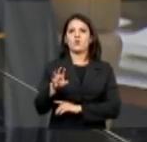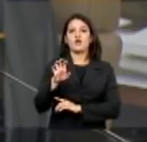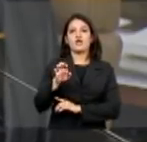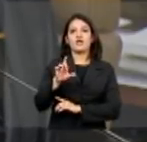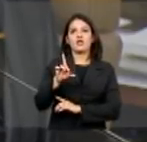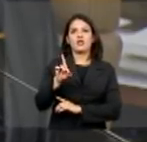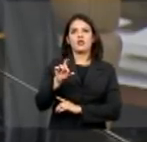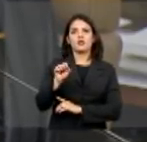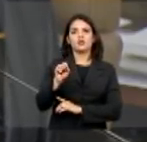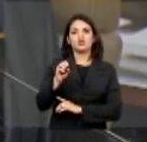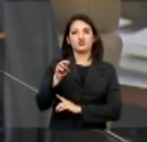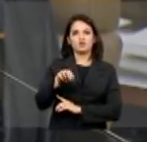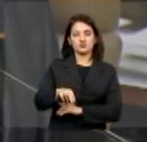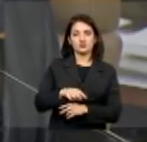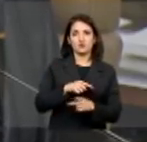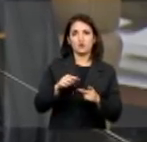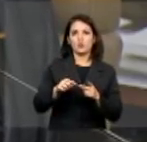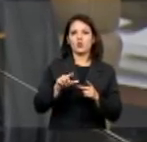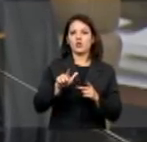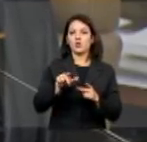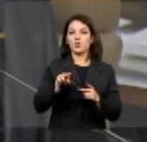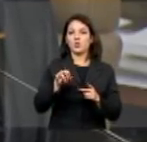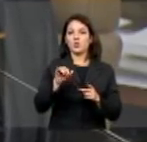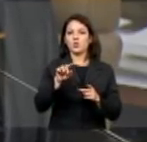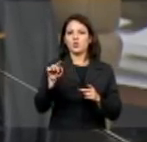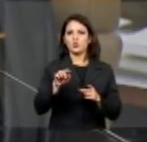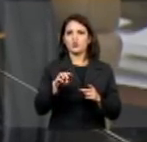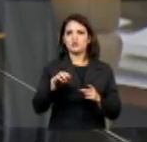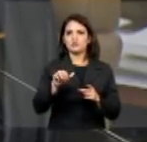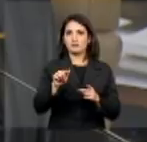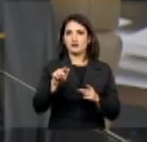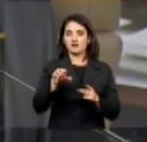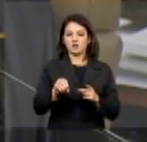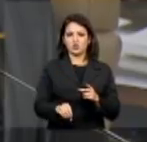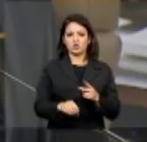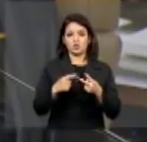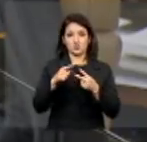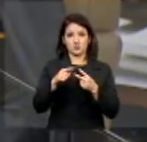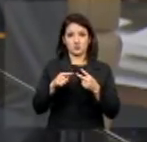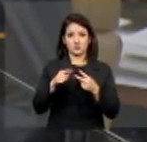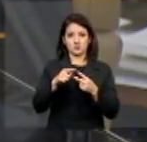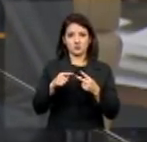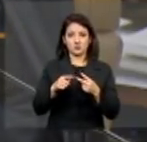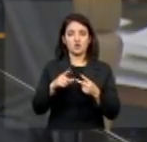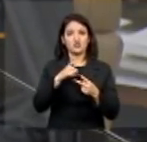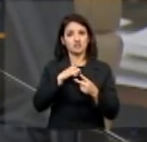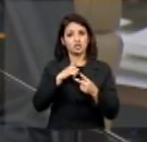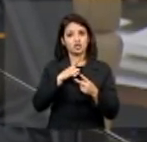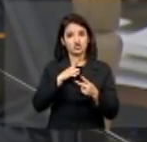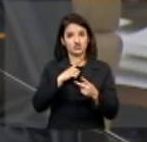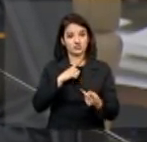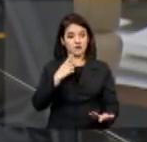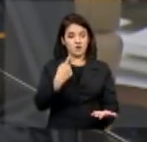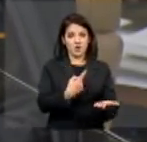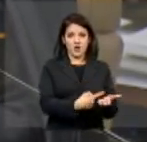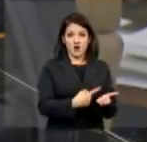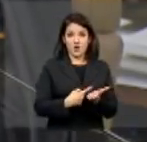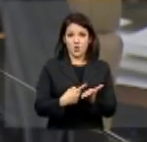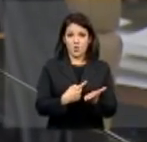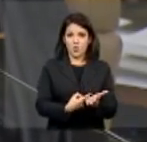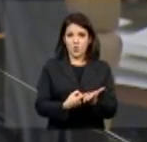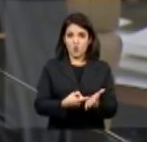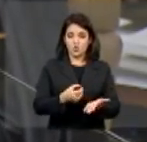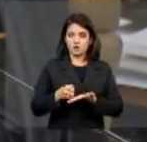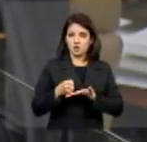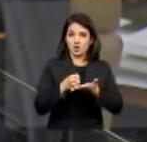i luís mário da costa matone celebrar um acordo de colaboração com o ministério público